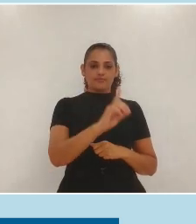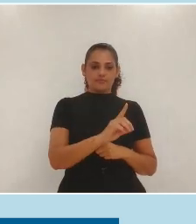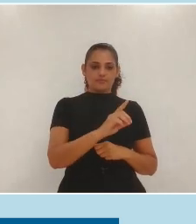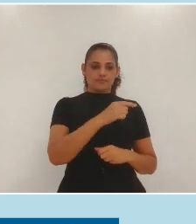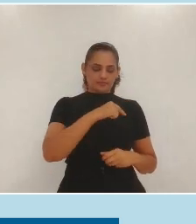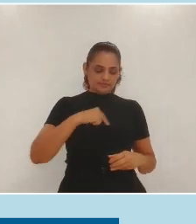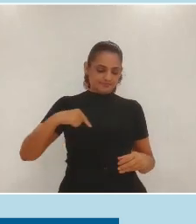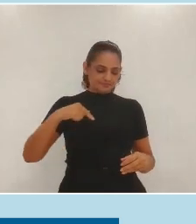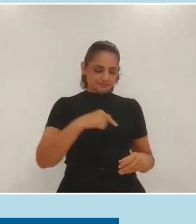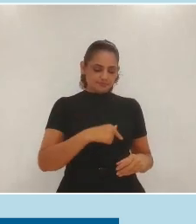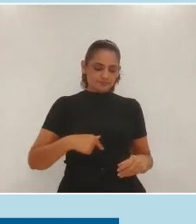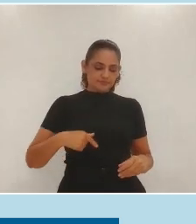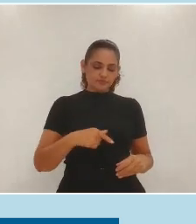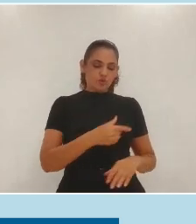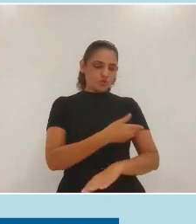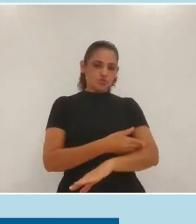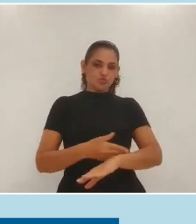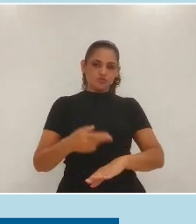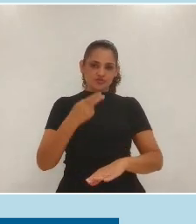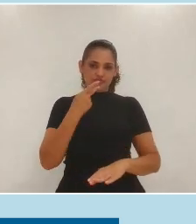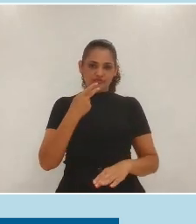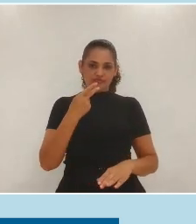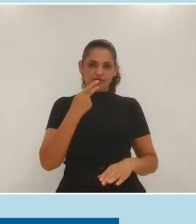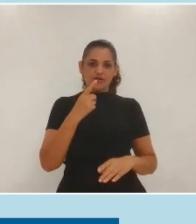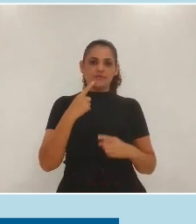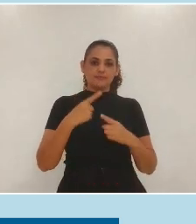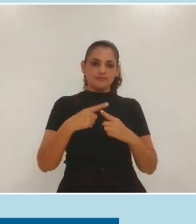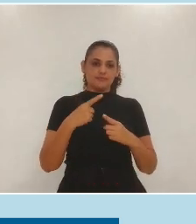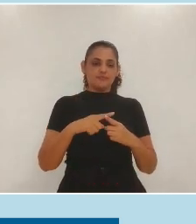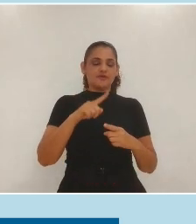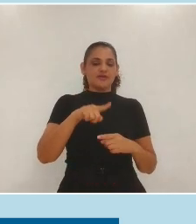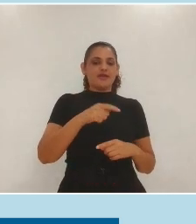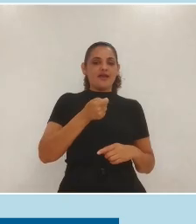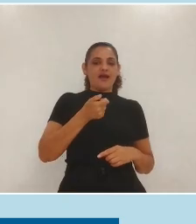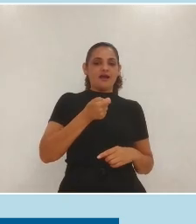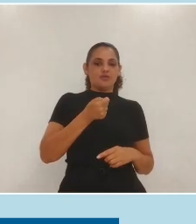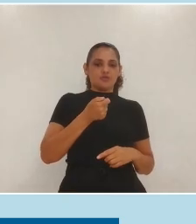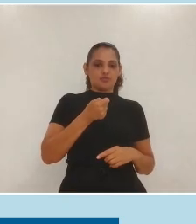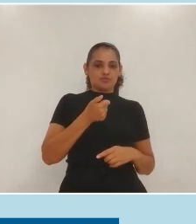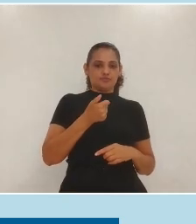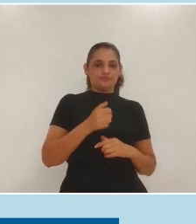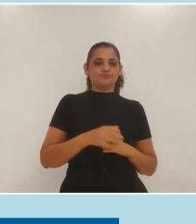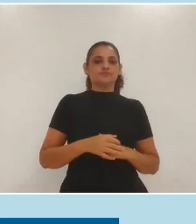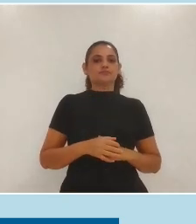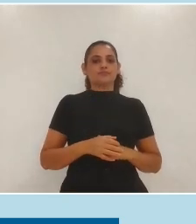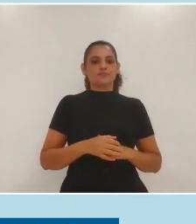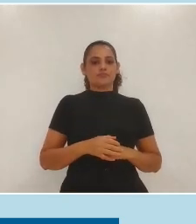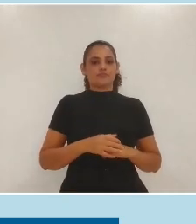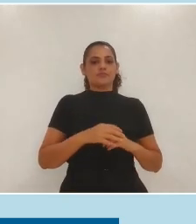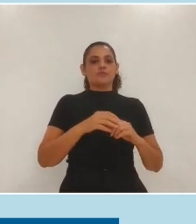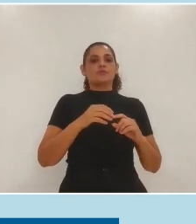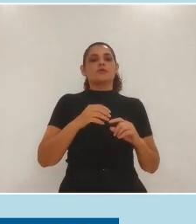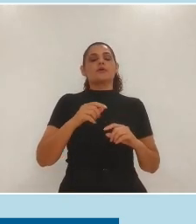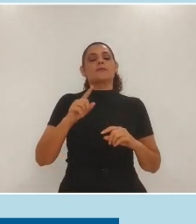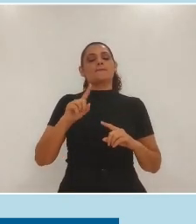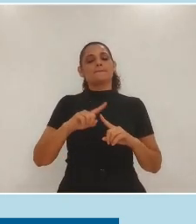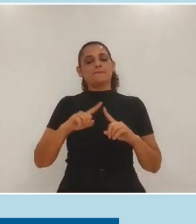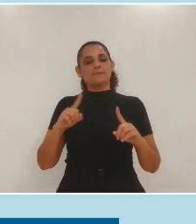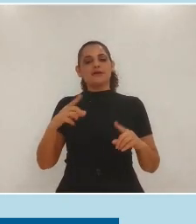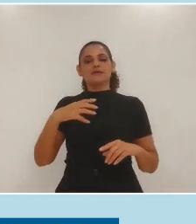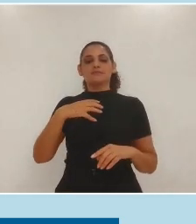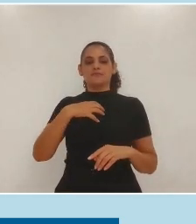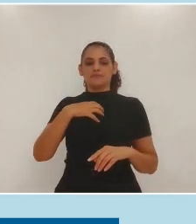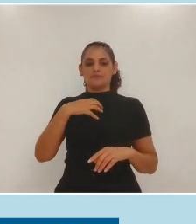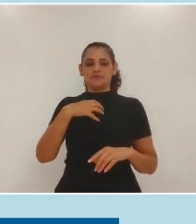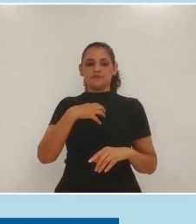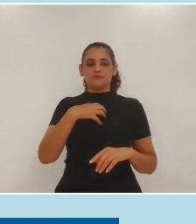uma zebra, por ser uma condição rara, apesar de que ela tenha sintomas muito